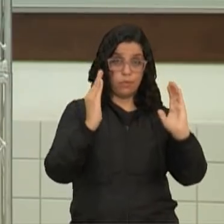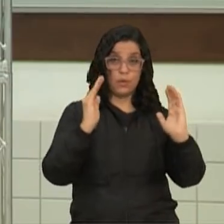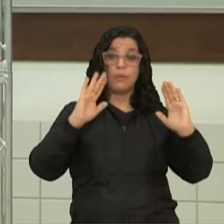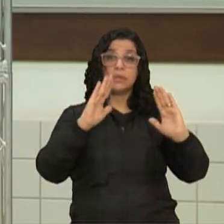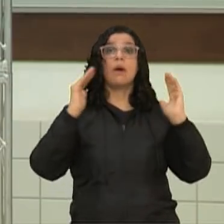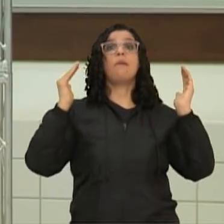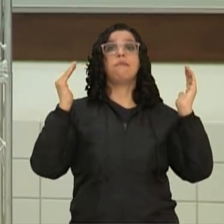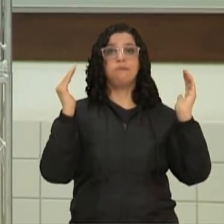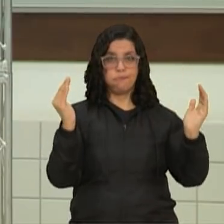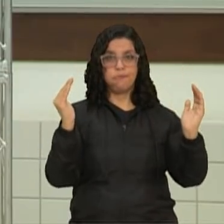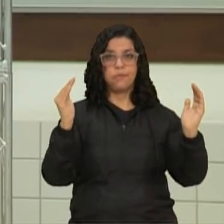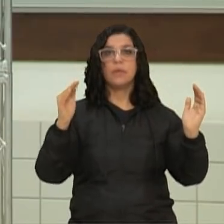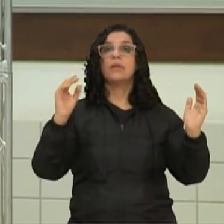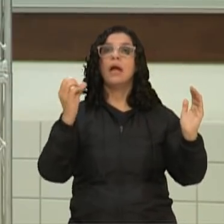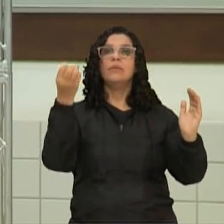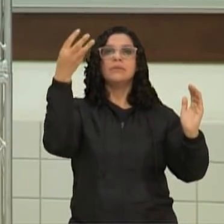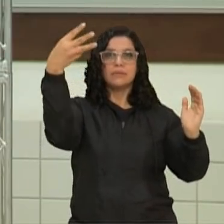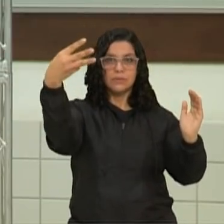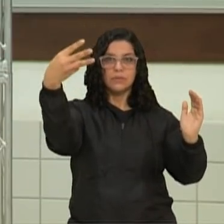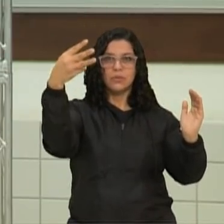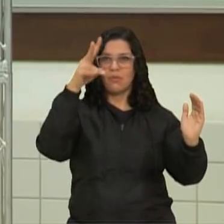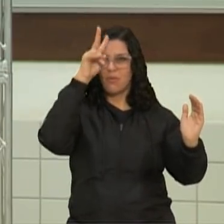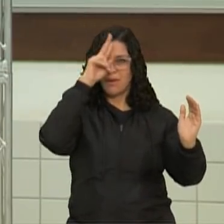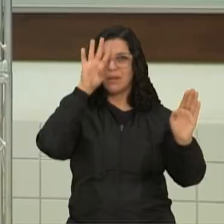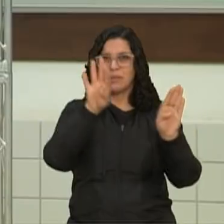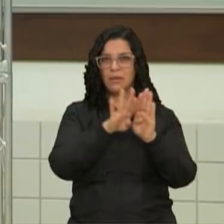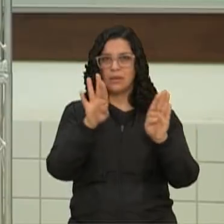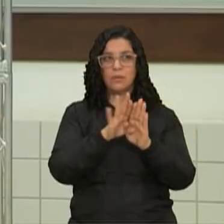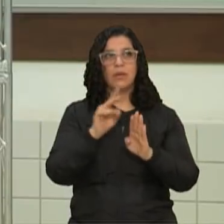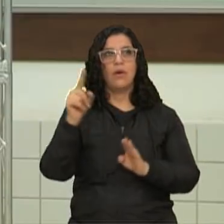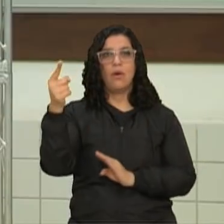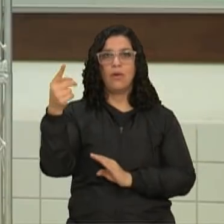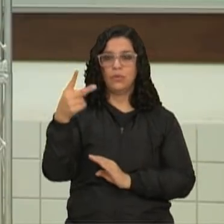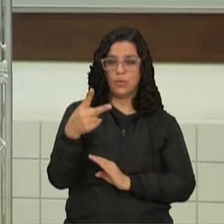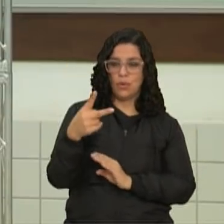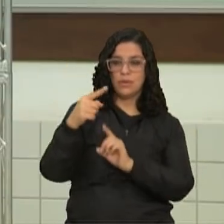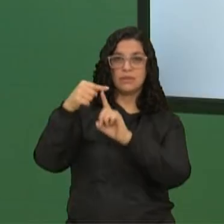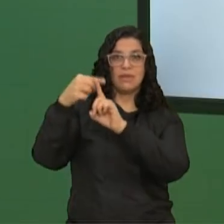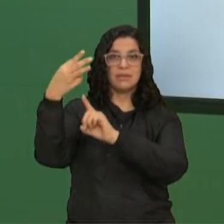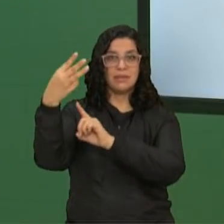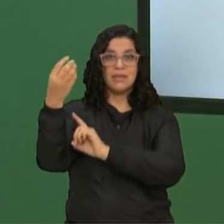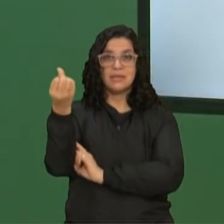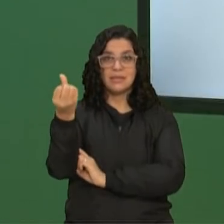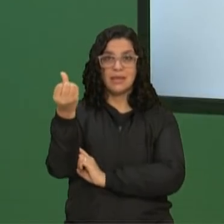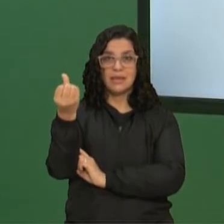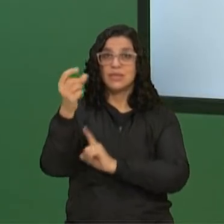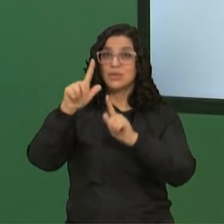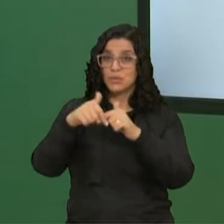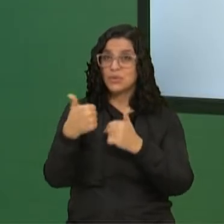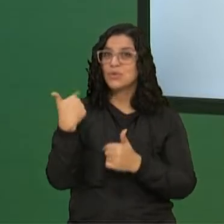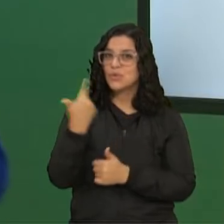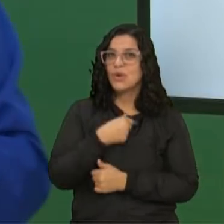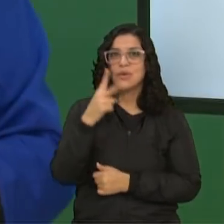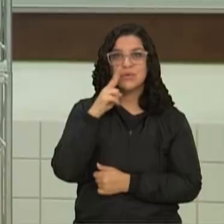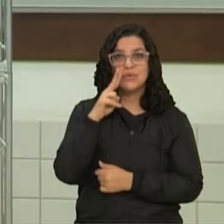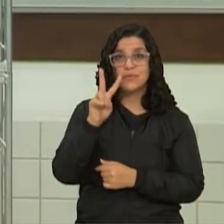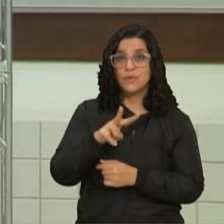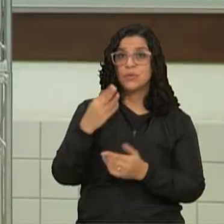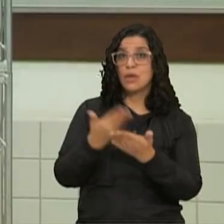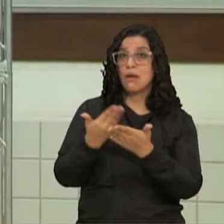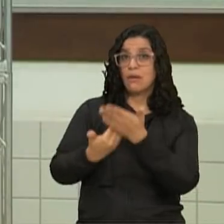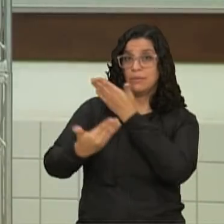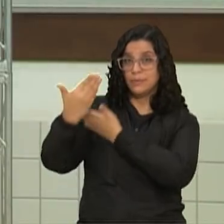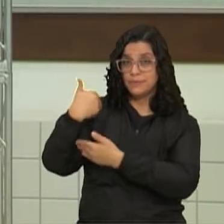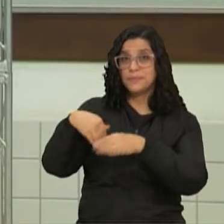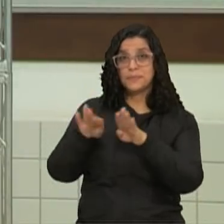e depois elevar ao cubo, que lembre, 2 vezes 3, 6, a propriedade que a gente viu na aula